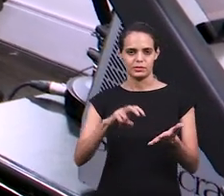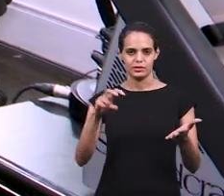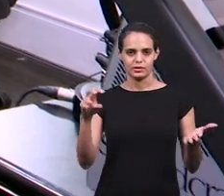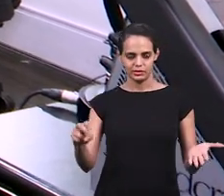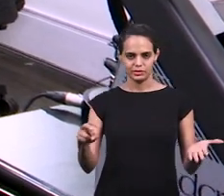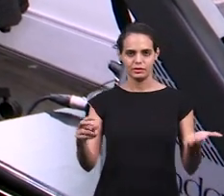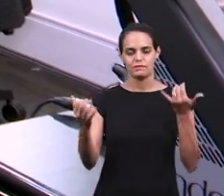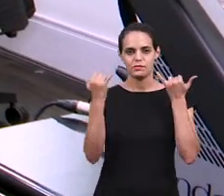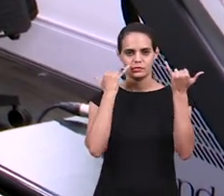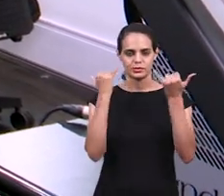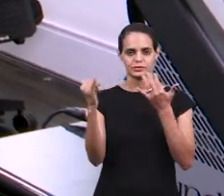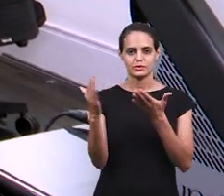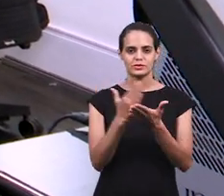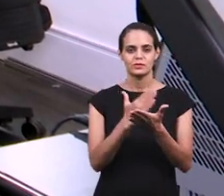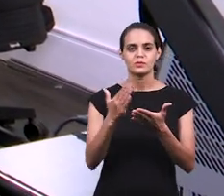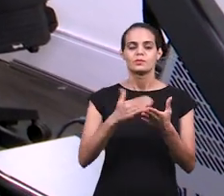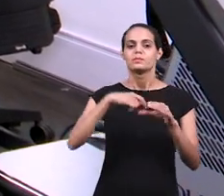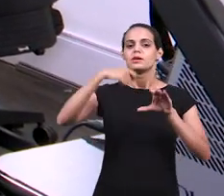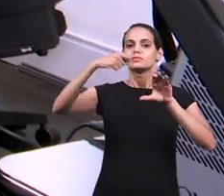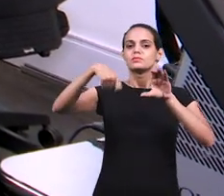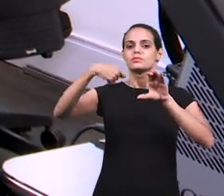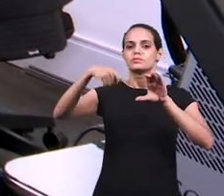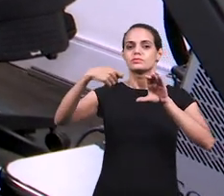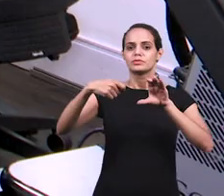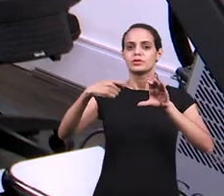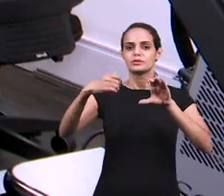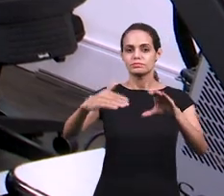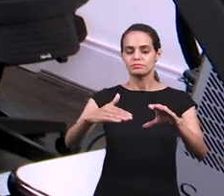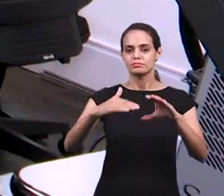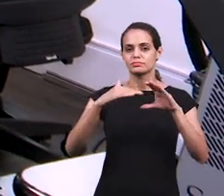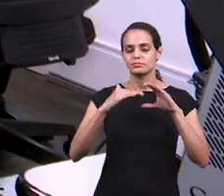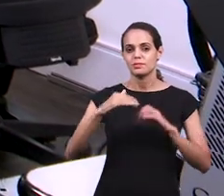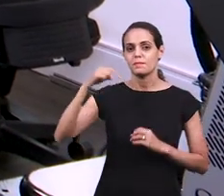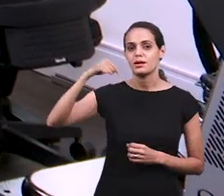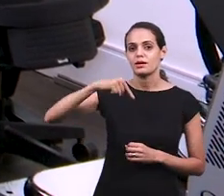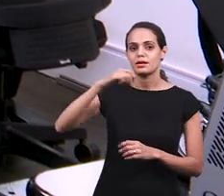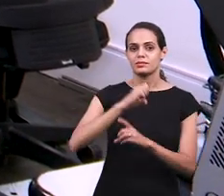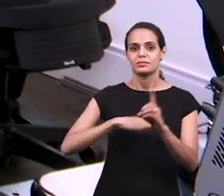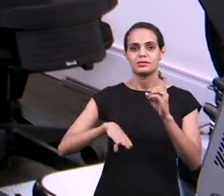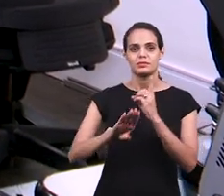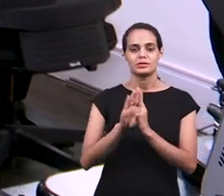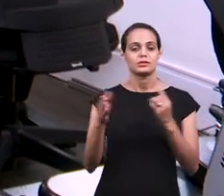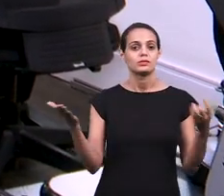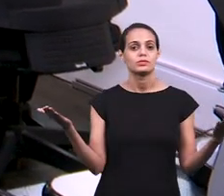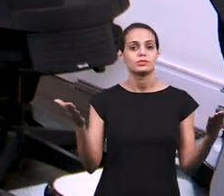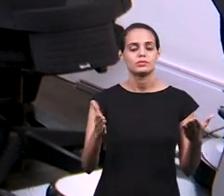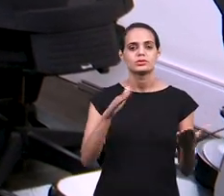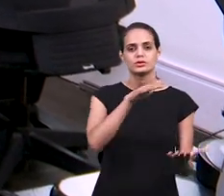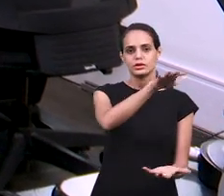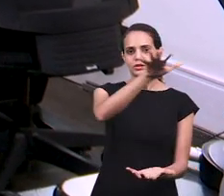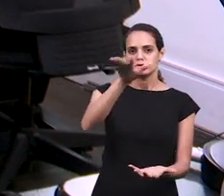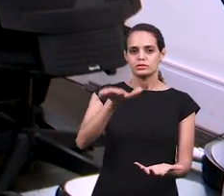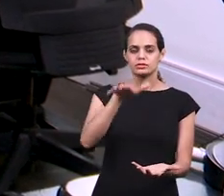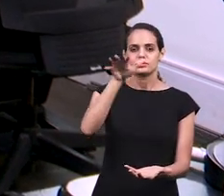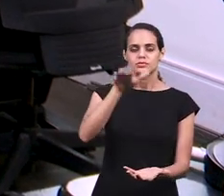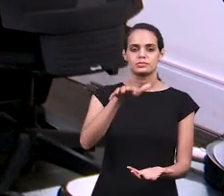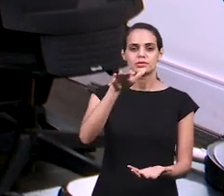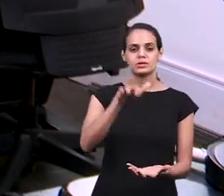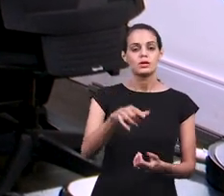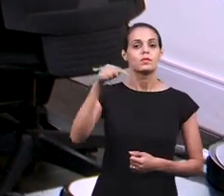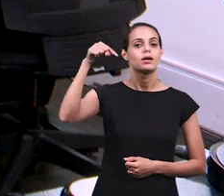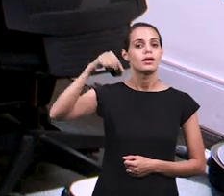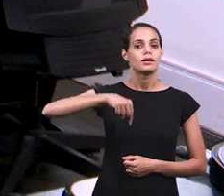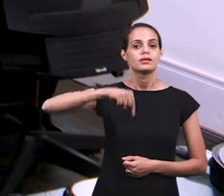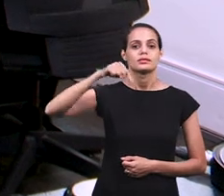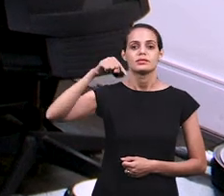transmitir algumas informações dos vídeos que nos são enviados da nossa Escola Bíblica Dominical. E hoje a nossa transmissão está sendo feita a